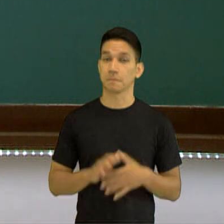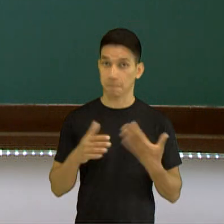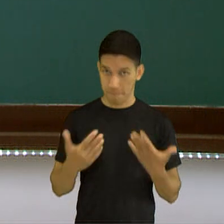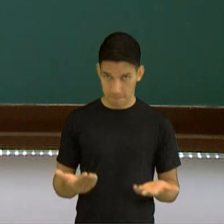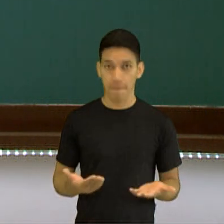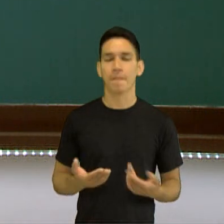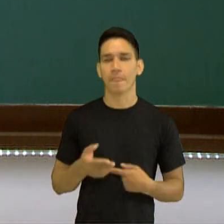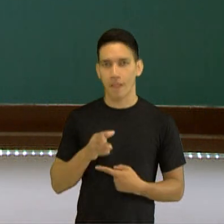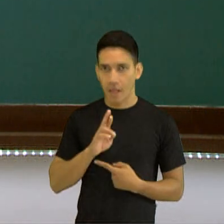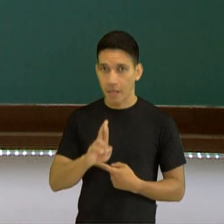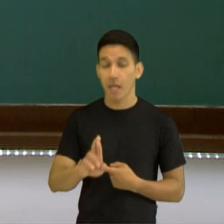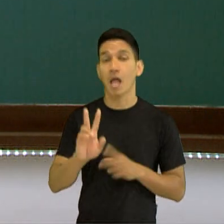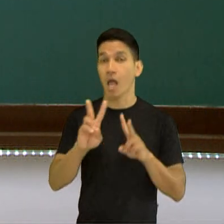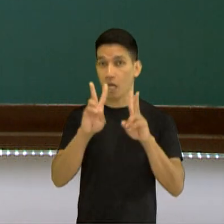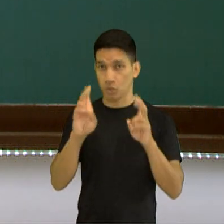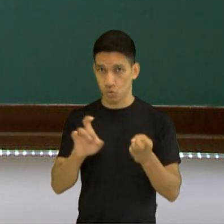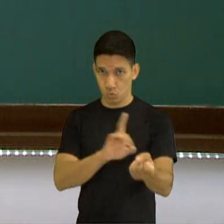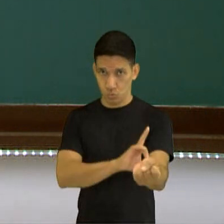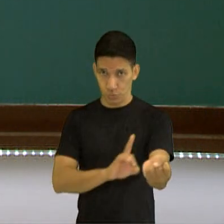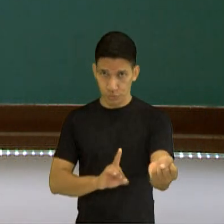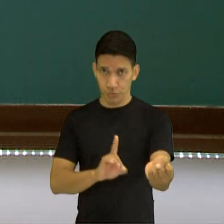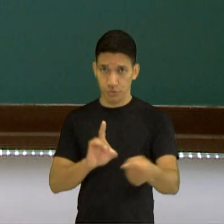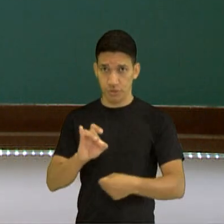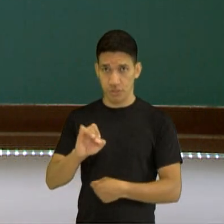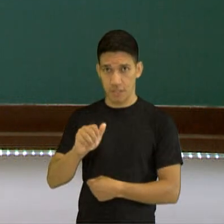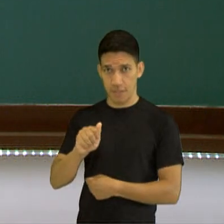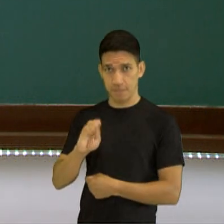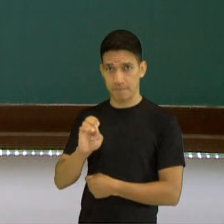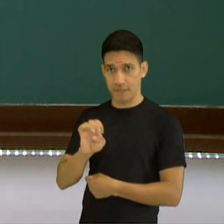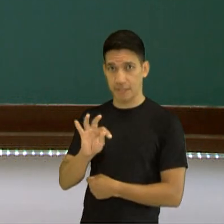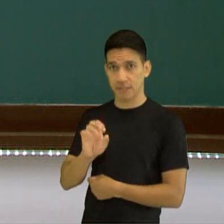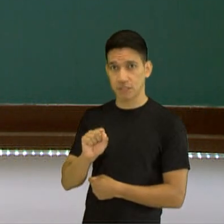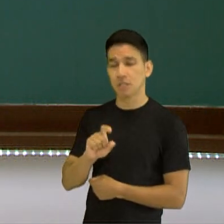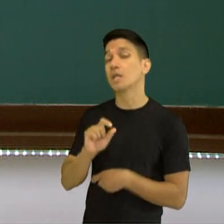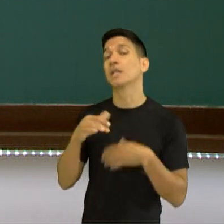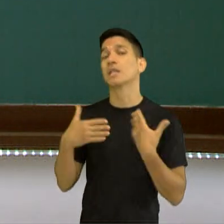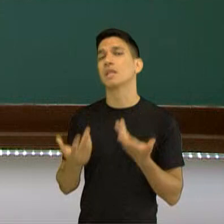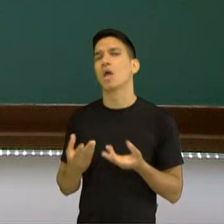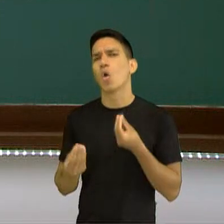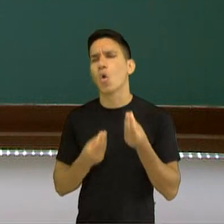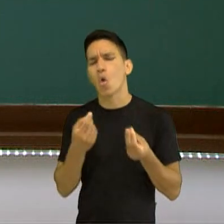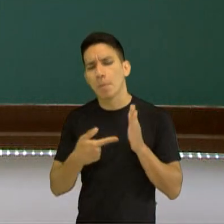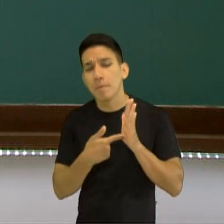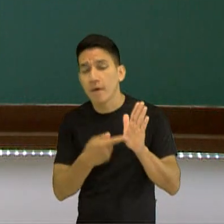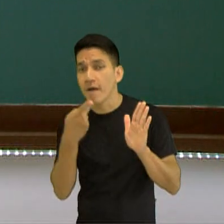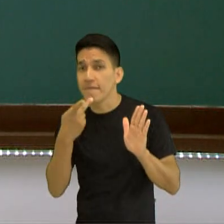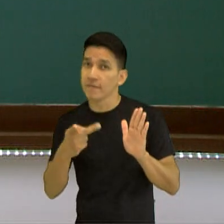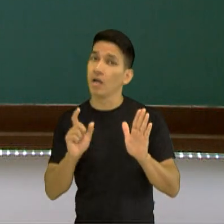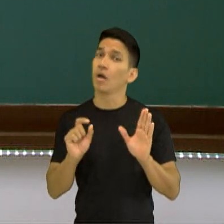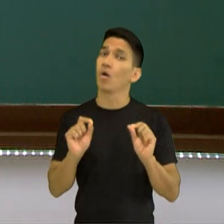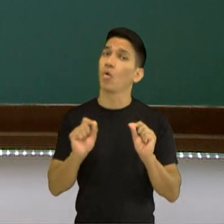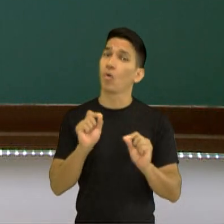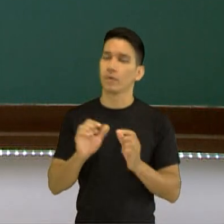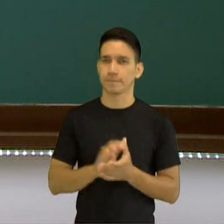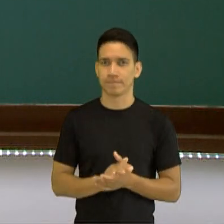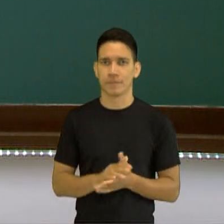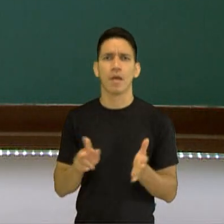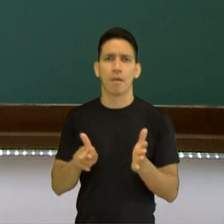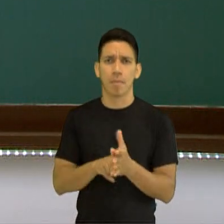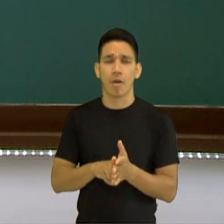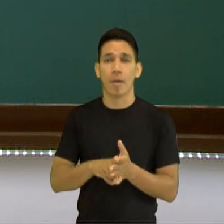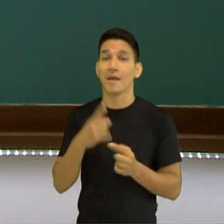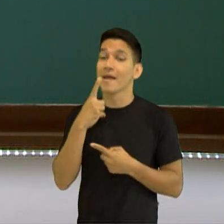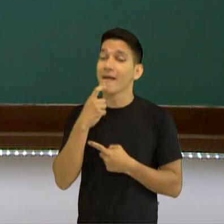Vamos lá, então, falar sobre a diabetes? Então, o diagnóstico, como que ele é feito? Por exames